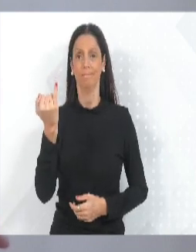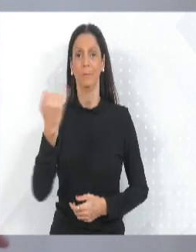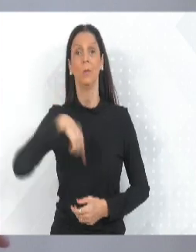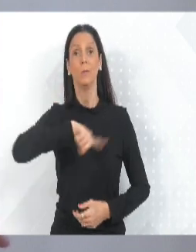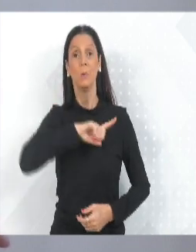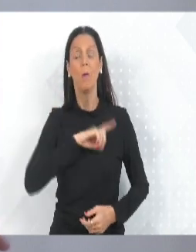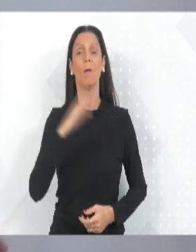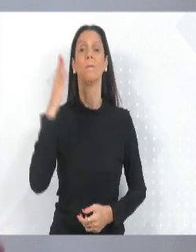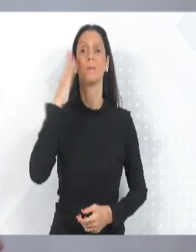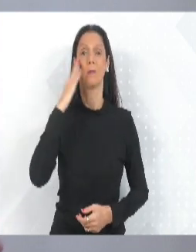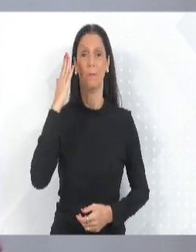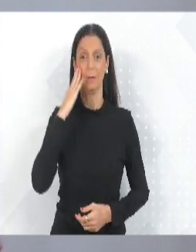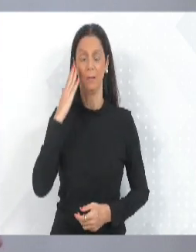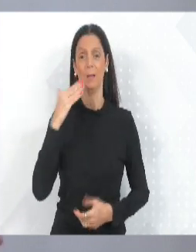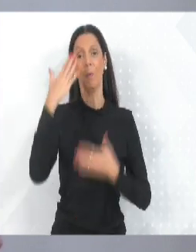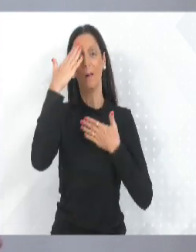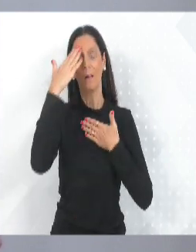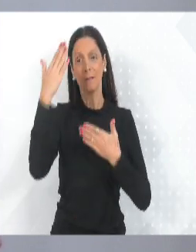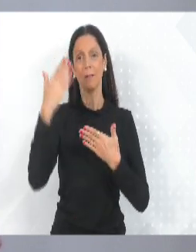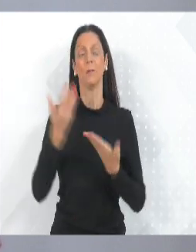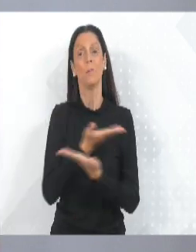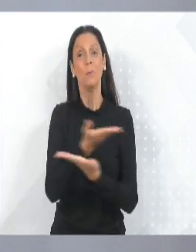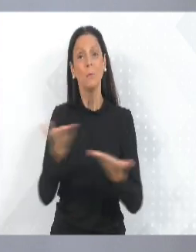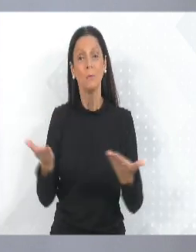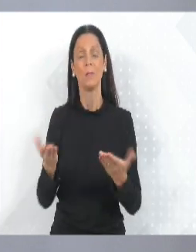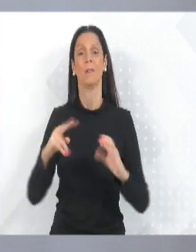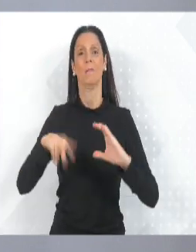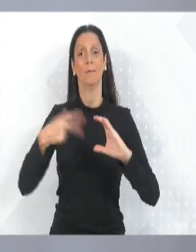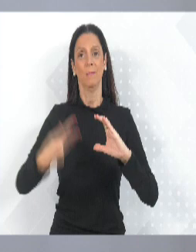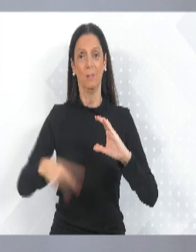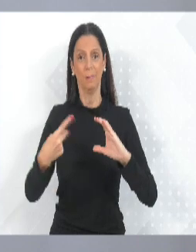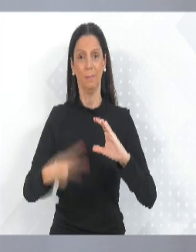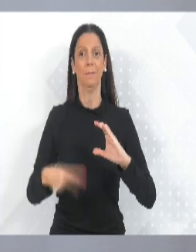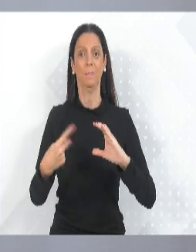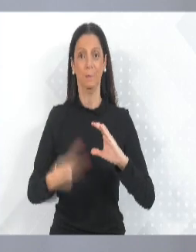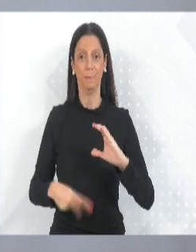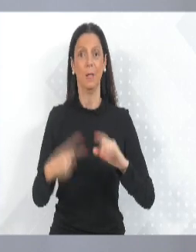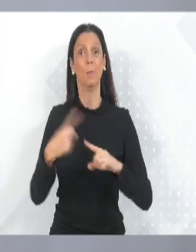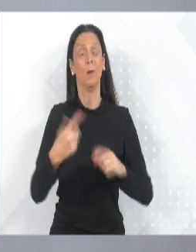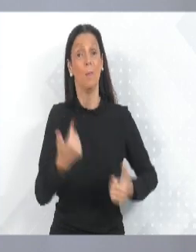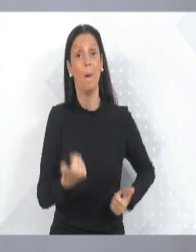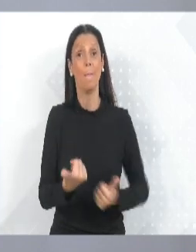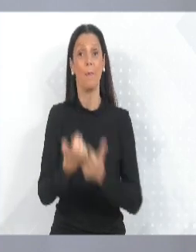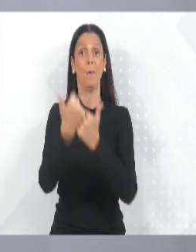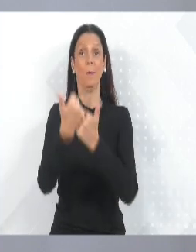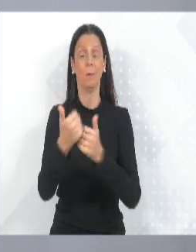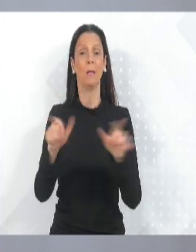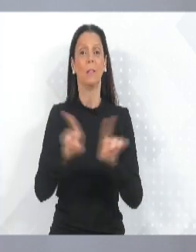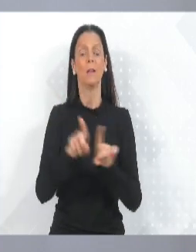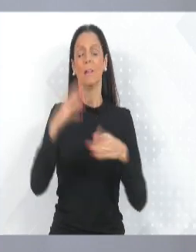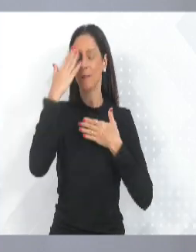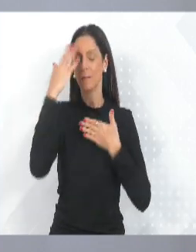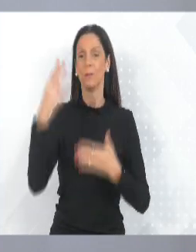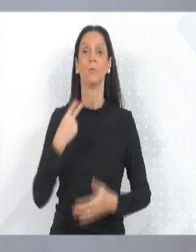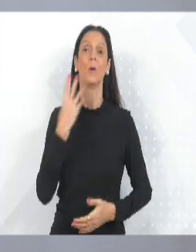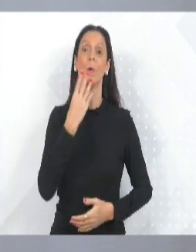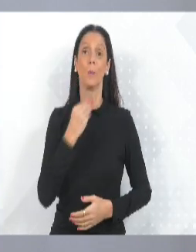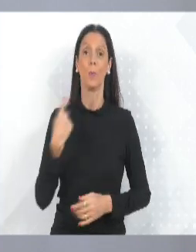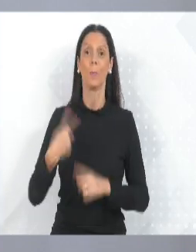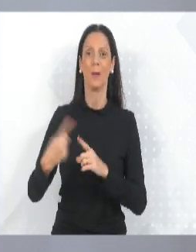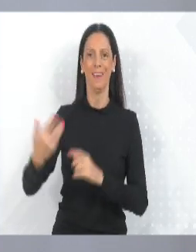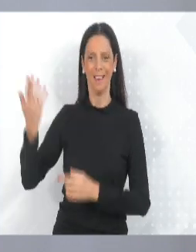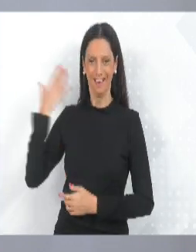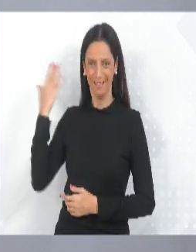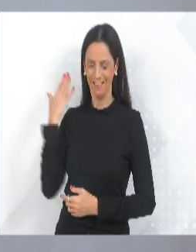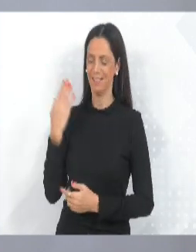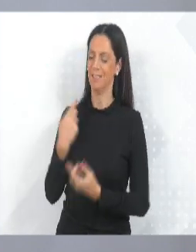conhecimento eu agradeço a essa Câmara por ser apoiado Agradeço ao Vereador Bruno que eu conversei e